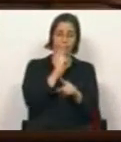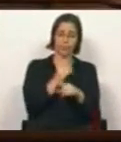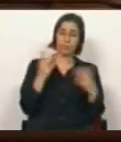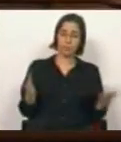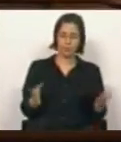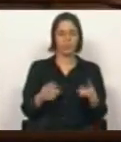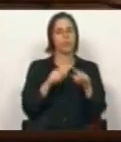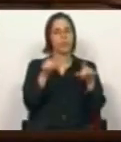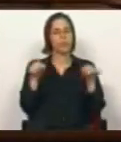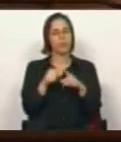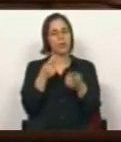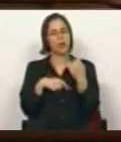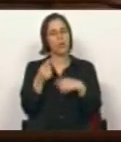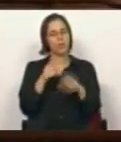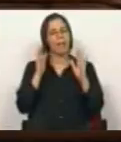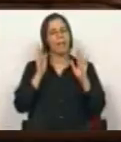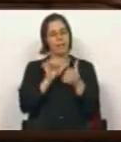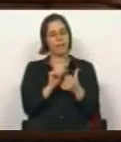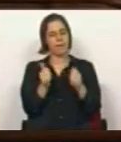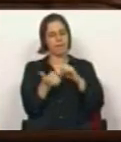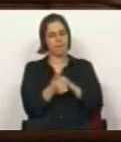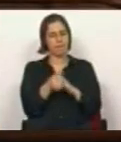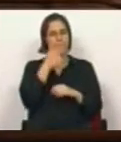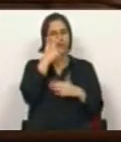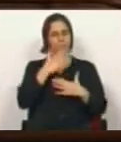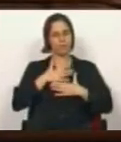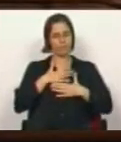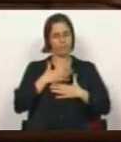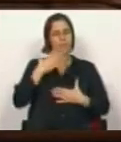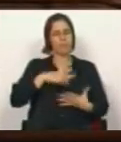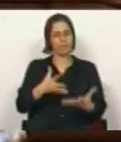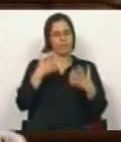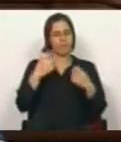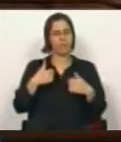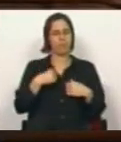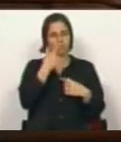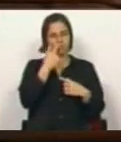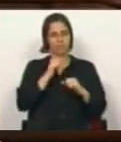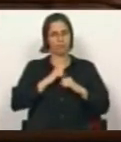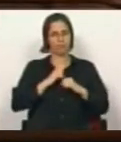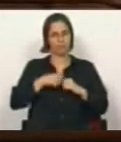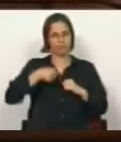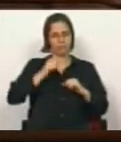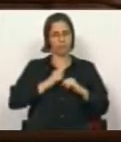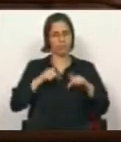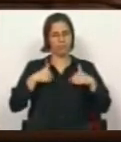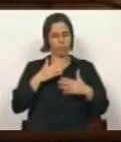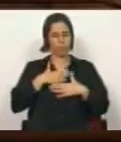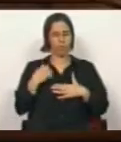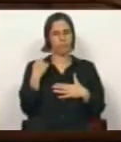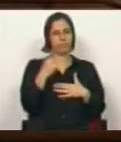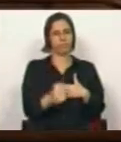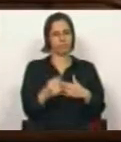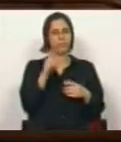simultaneamente, os estabelecimentos comerciais devem adaptar-se aos consumidores que pretendam levar os seus sacos próprios